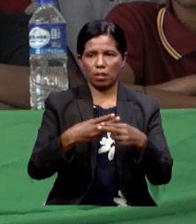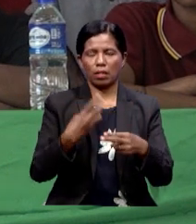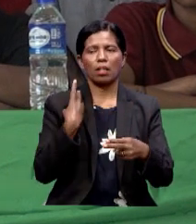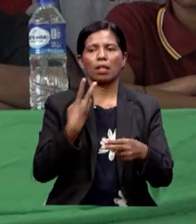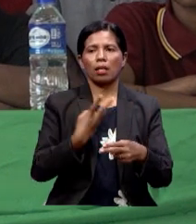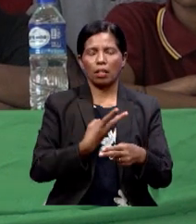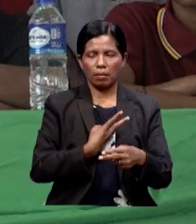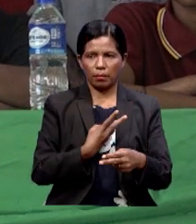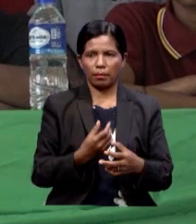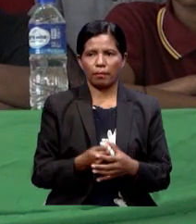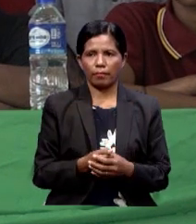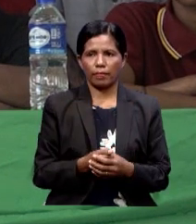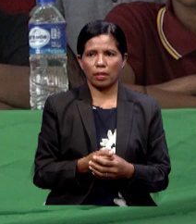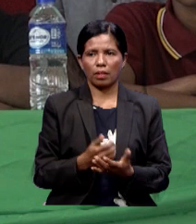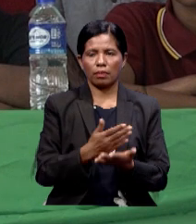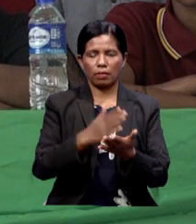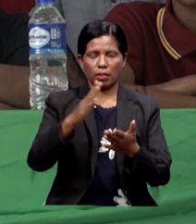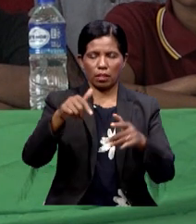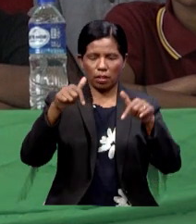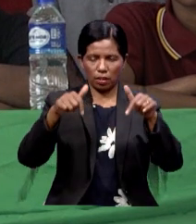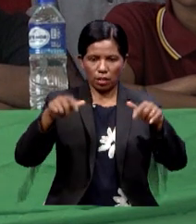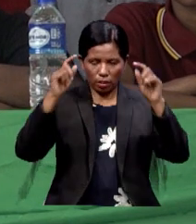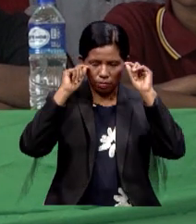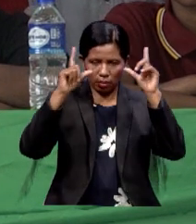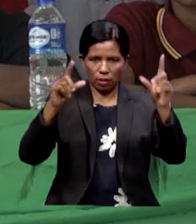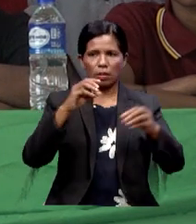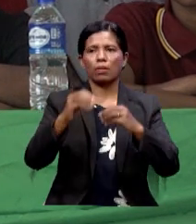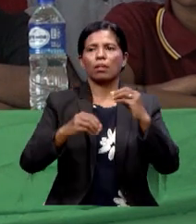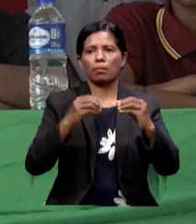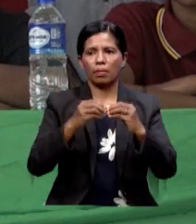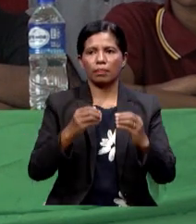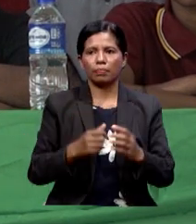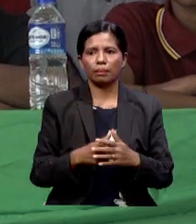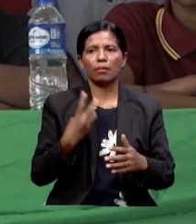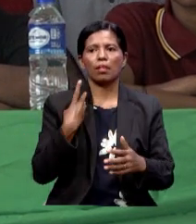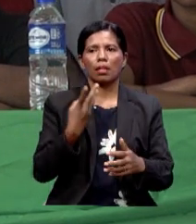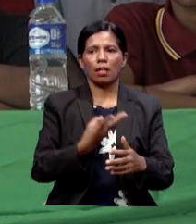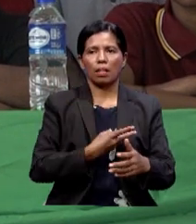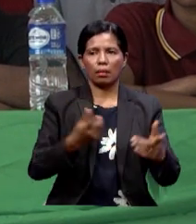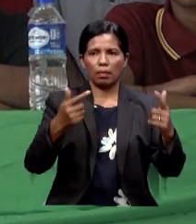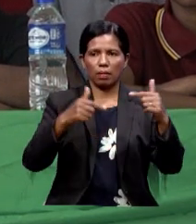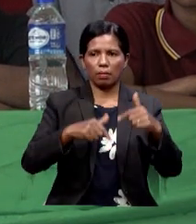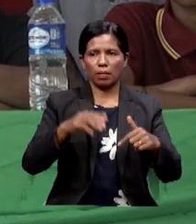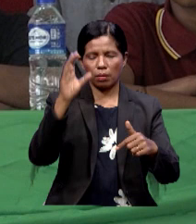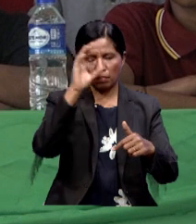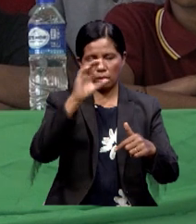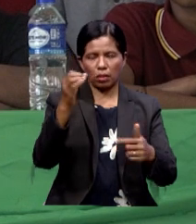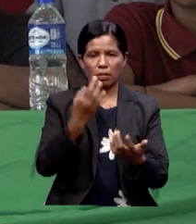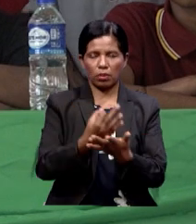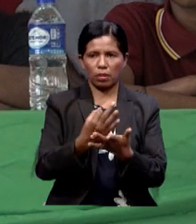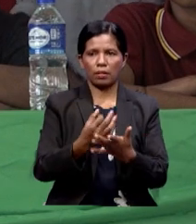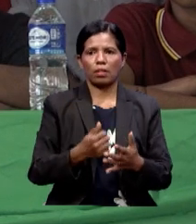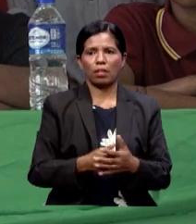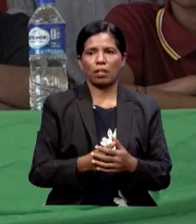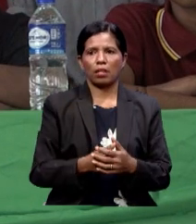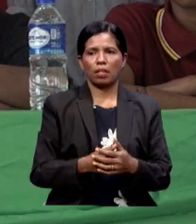maka supaya iya right timur dan toma kata ami mai bukan lukru